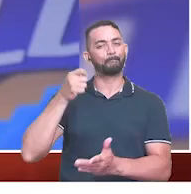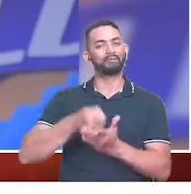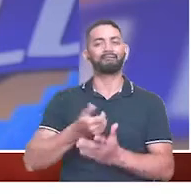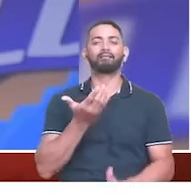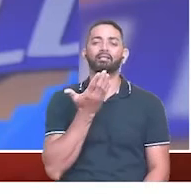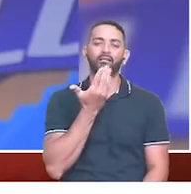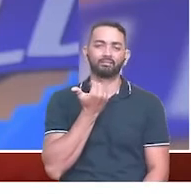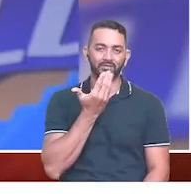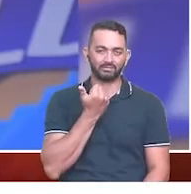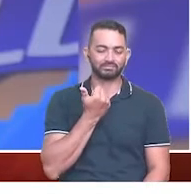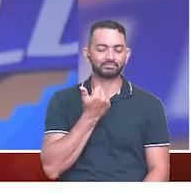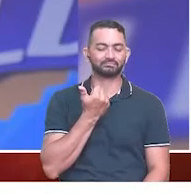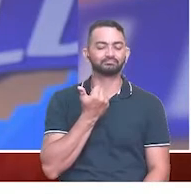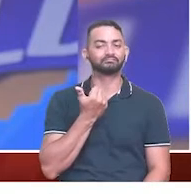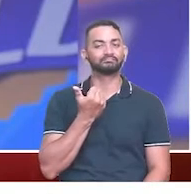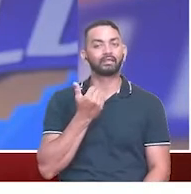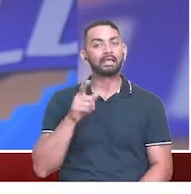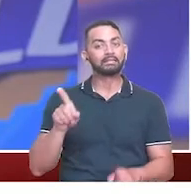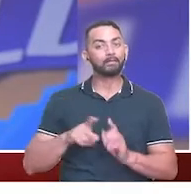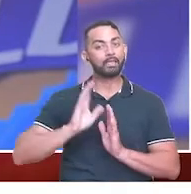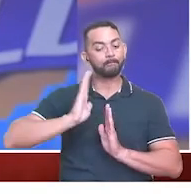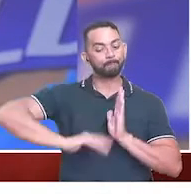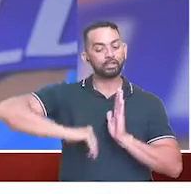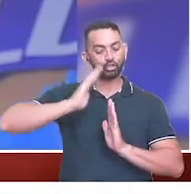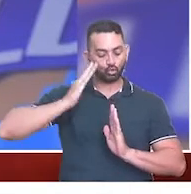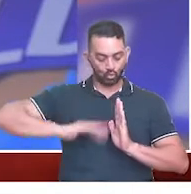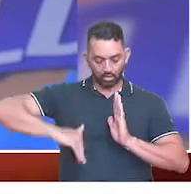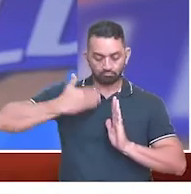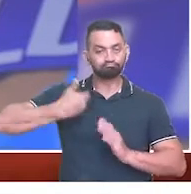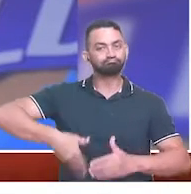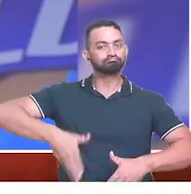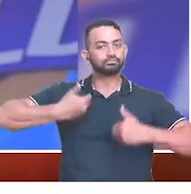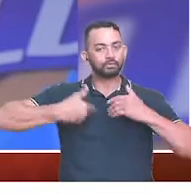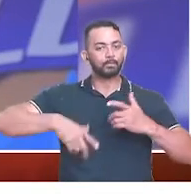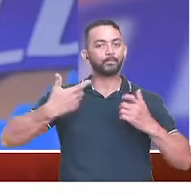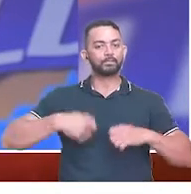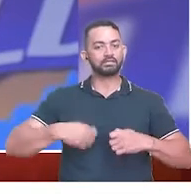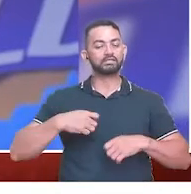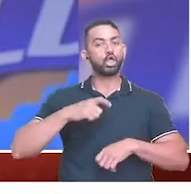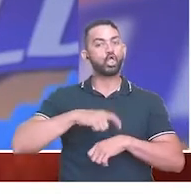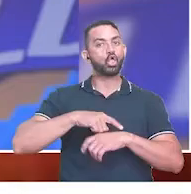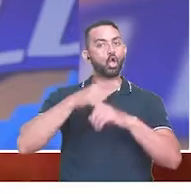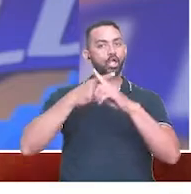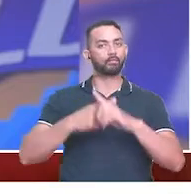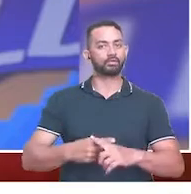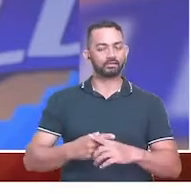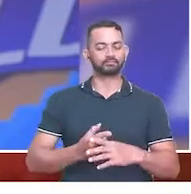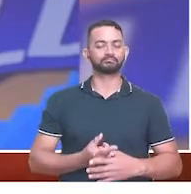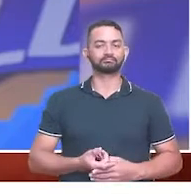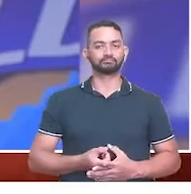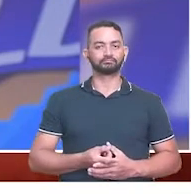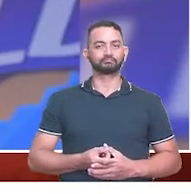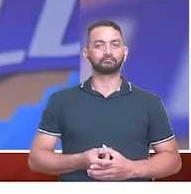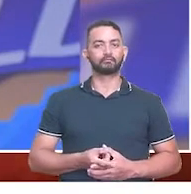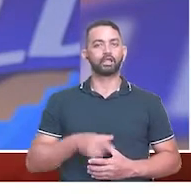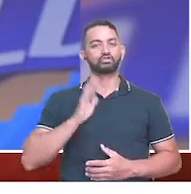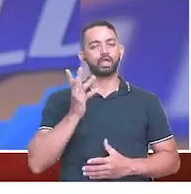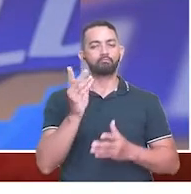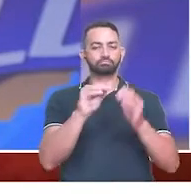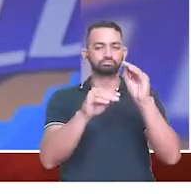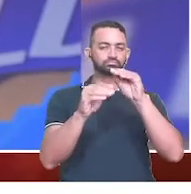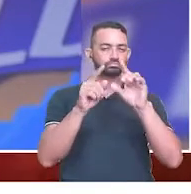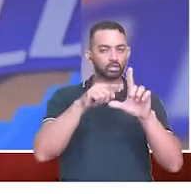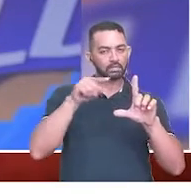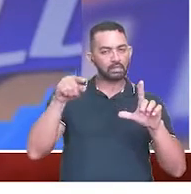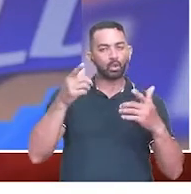ajuda para arcar com a alimentação e também com a pintura corporal que é necessário na competição do campeonato E aí a gente